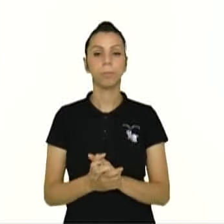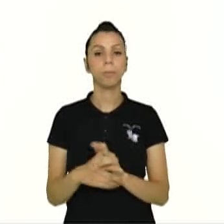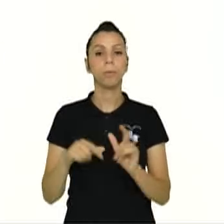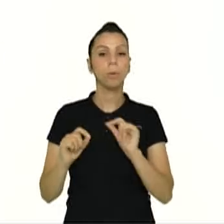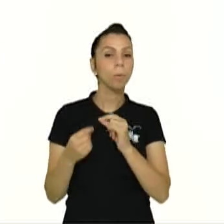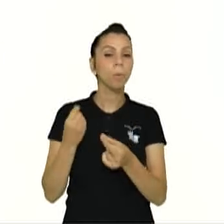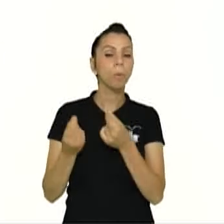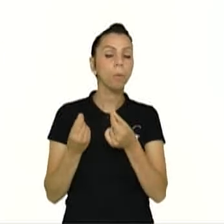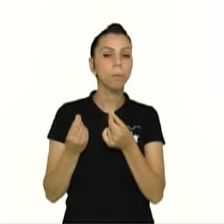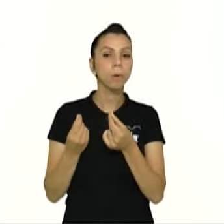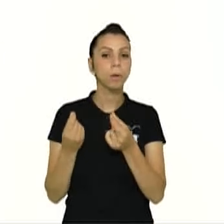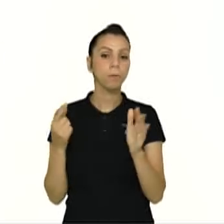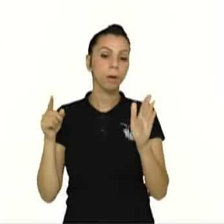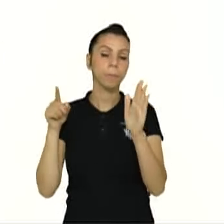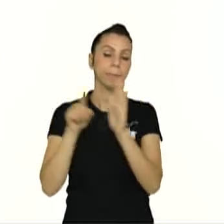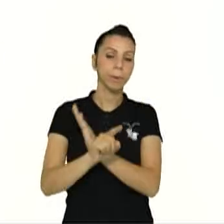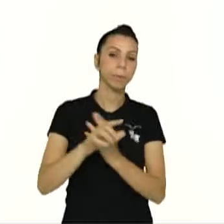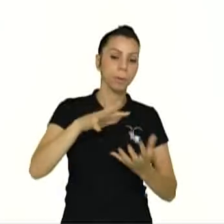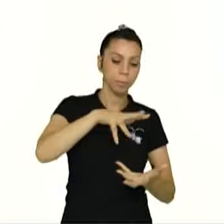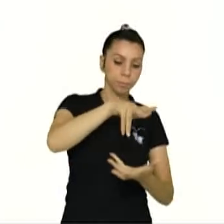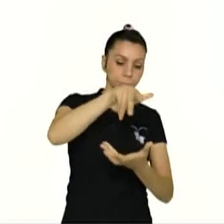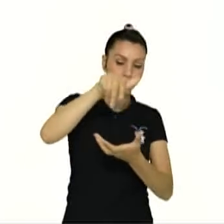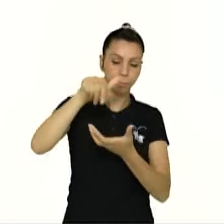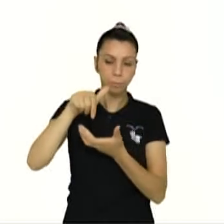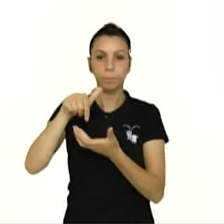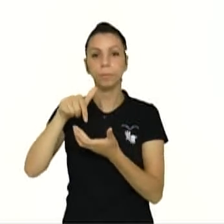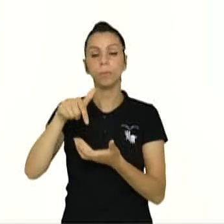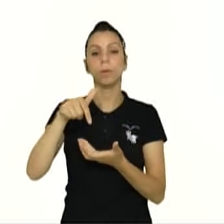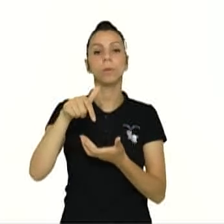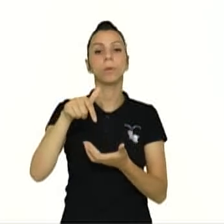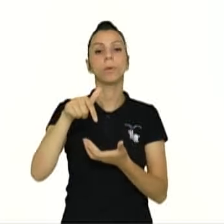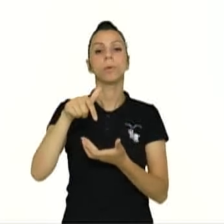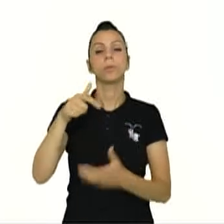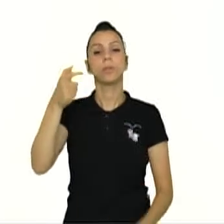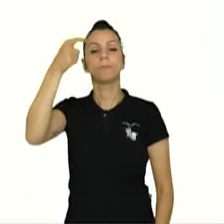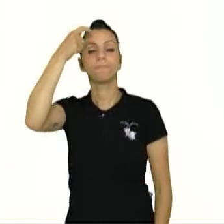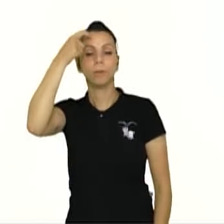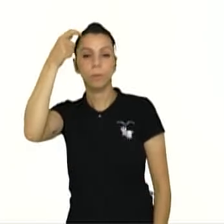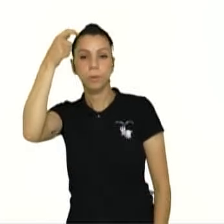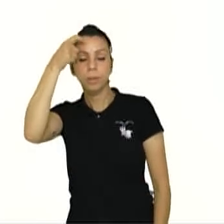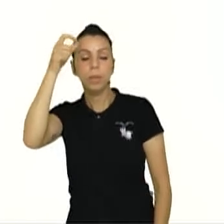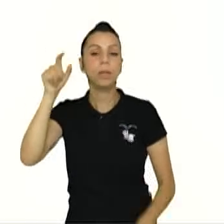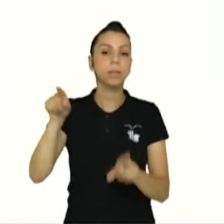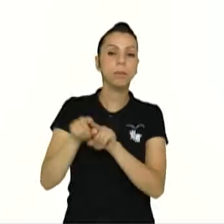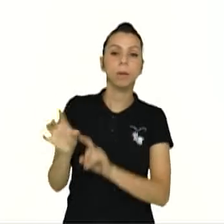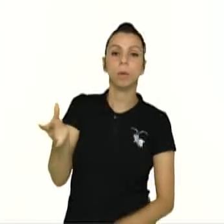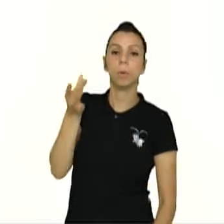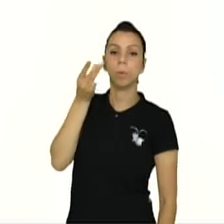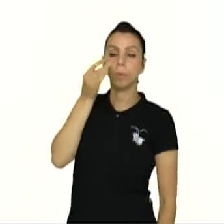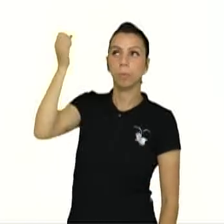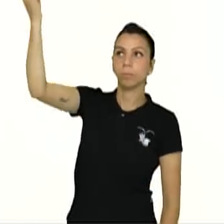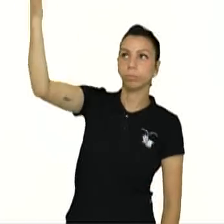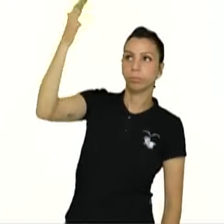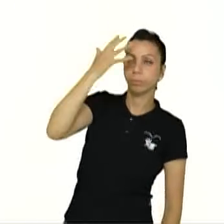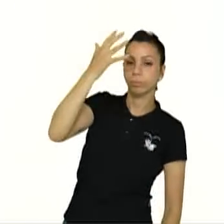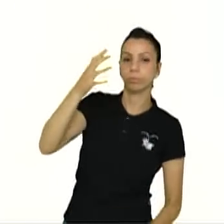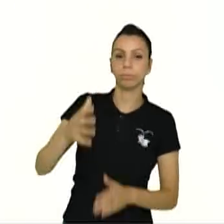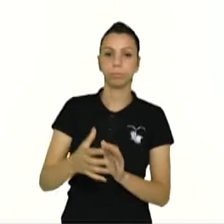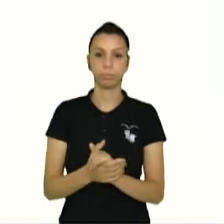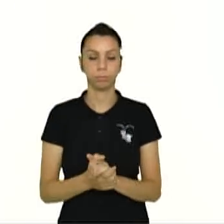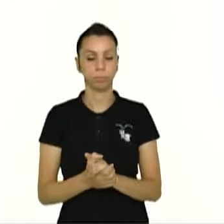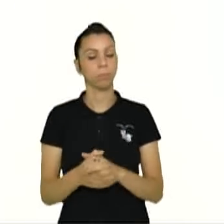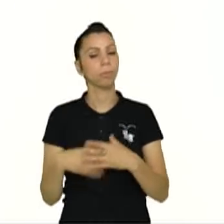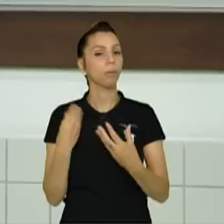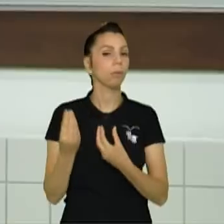mundo racionalista e iluminista. Tá? Fundamenta-se também na busca de uma visão de mundo voltada ao indivíduo. Ou